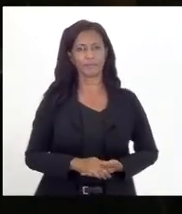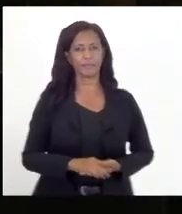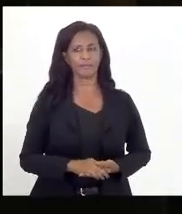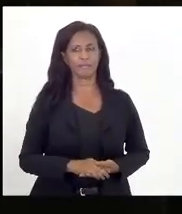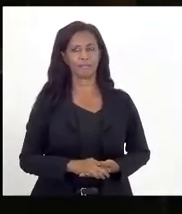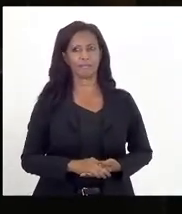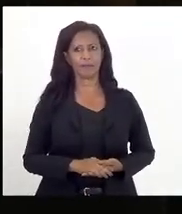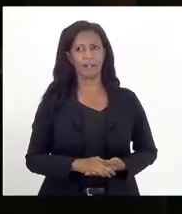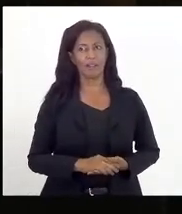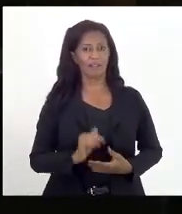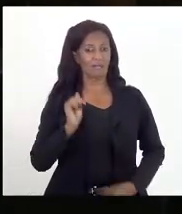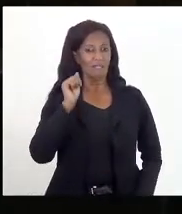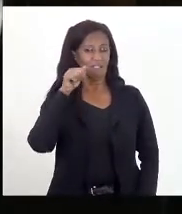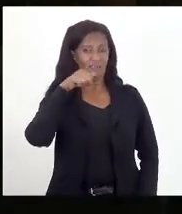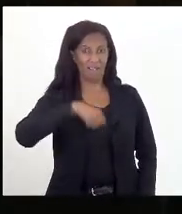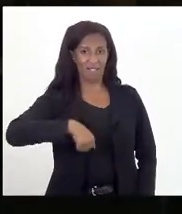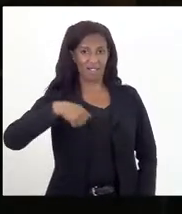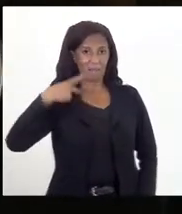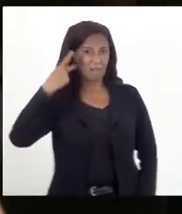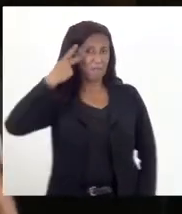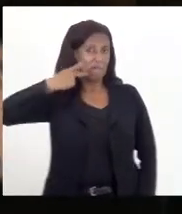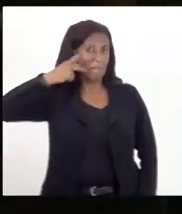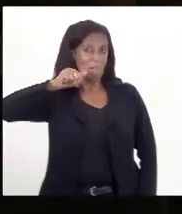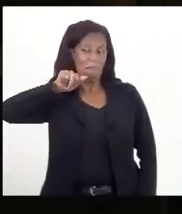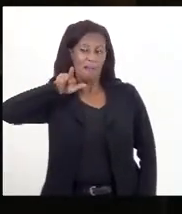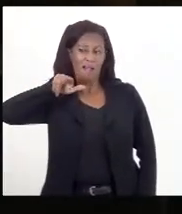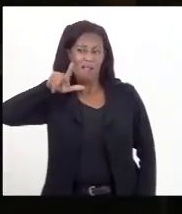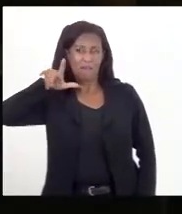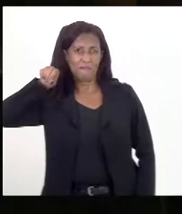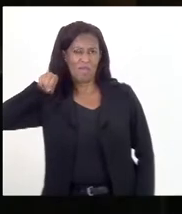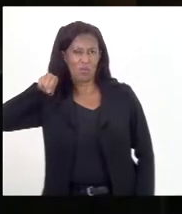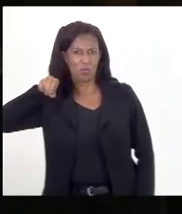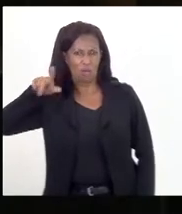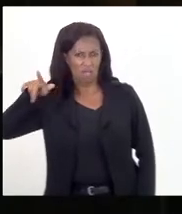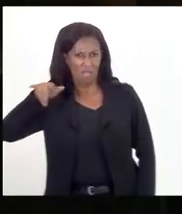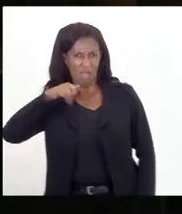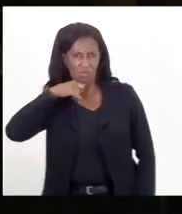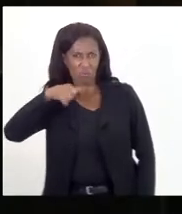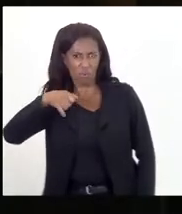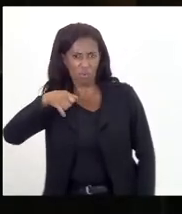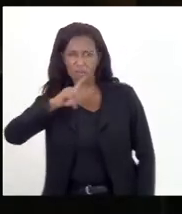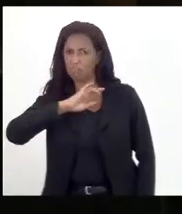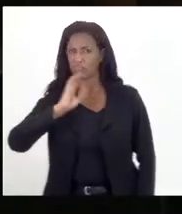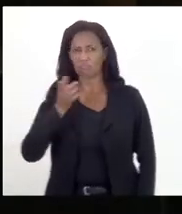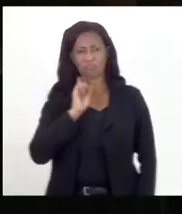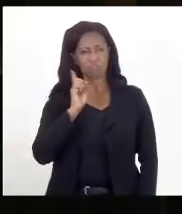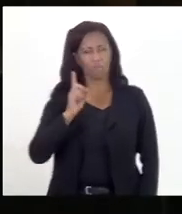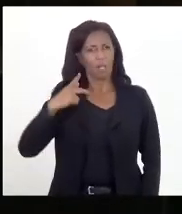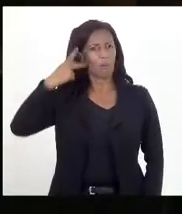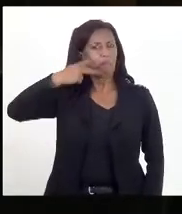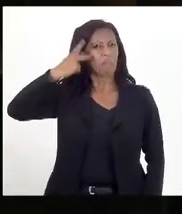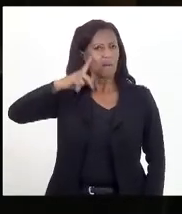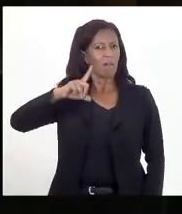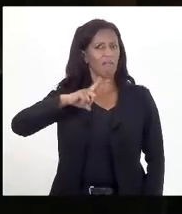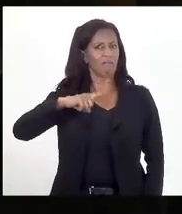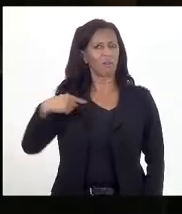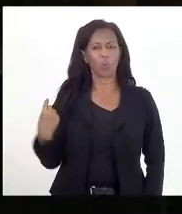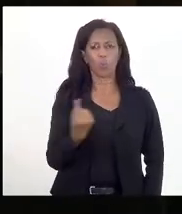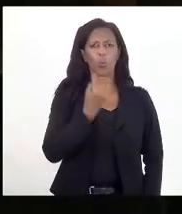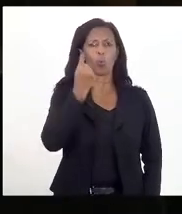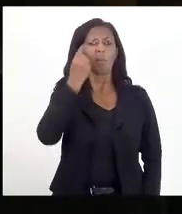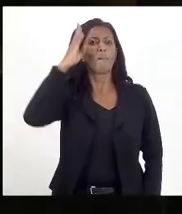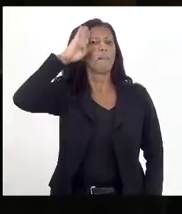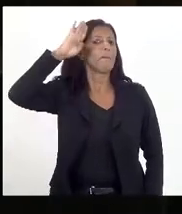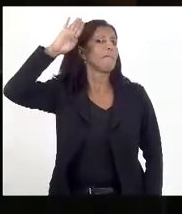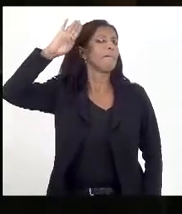e aqui não se chama Parlamento à toa e o parlamentar tem como uma das